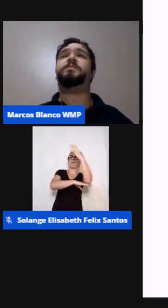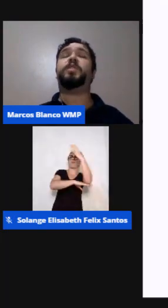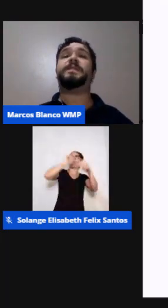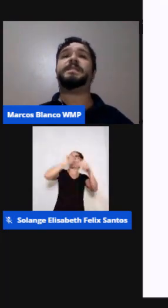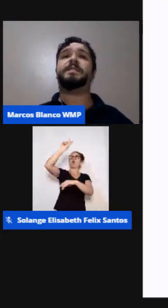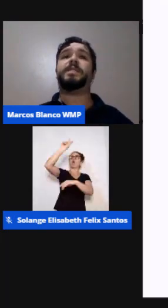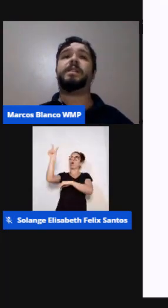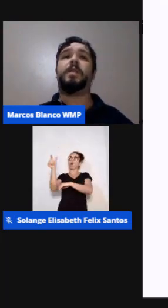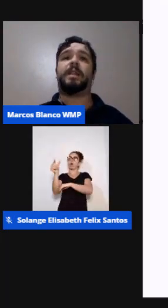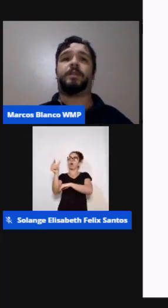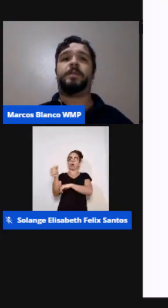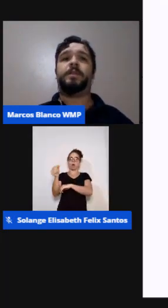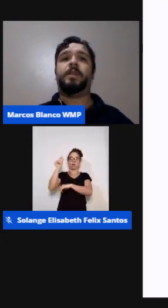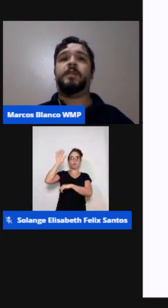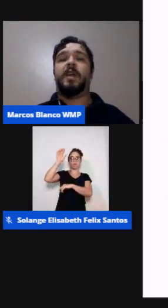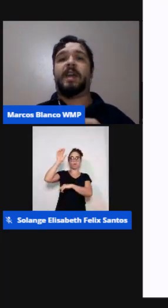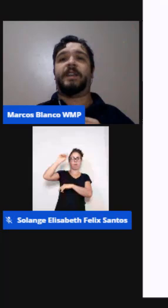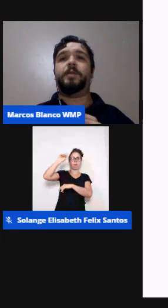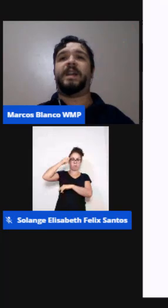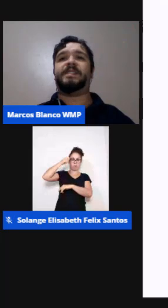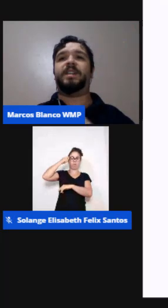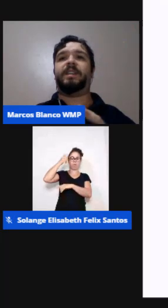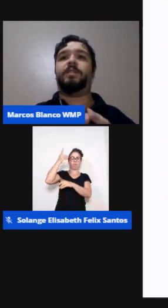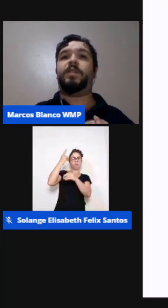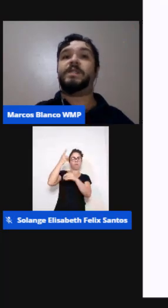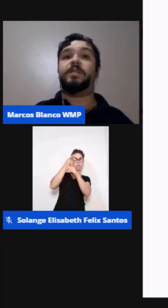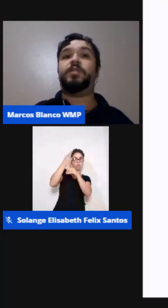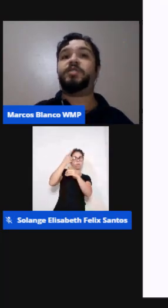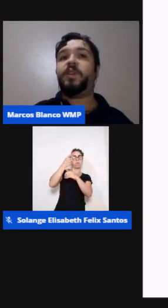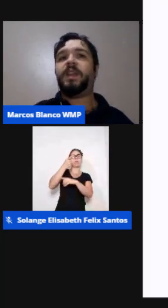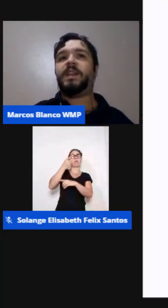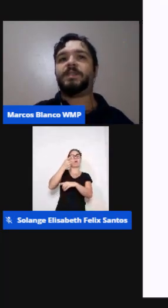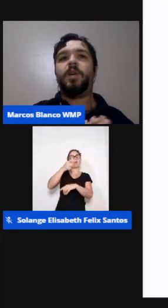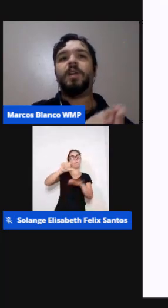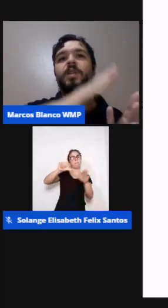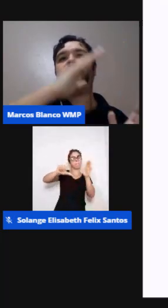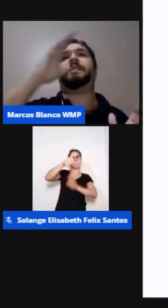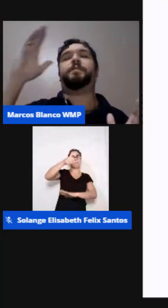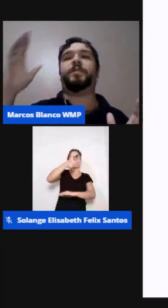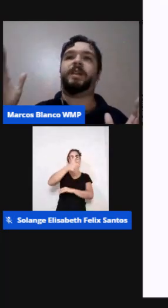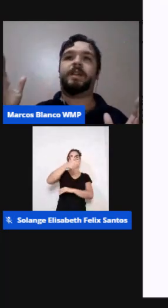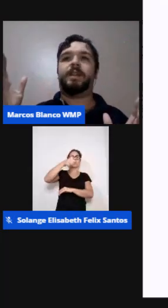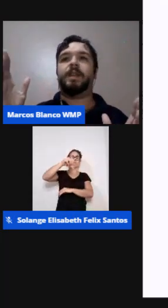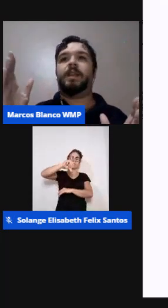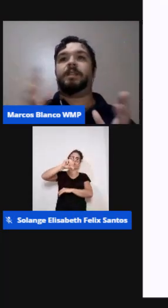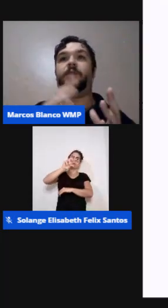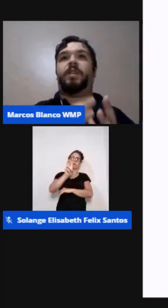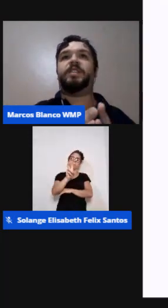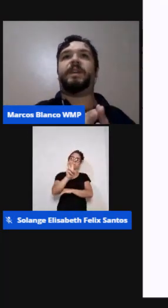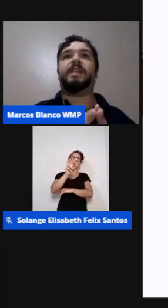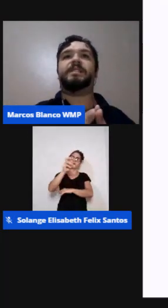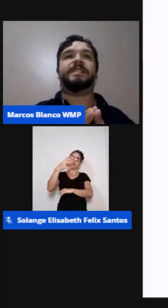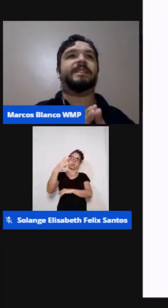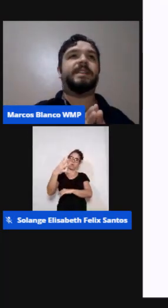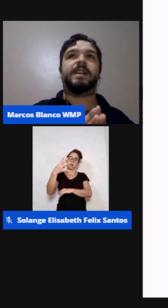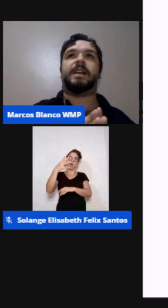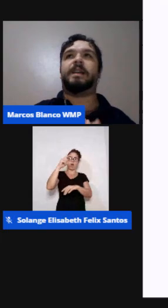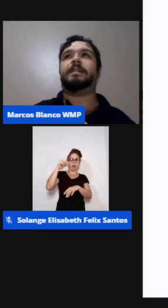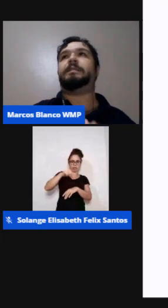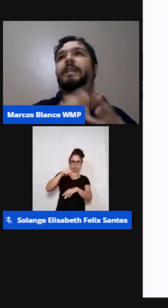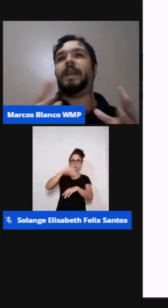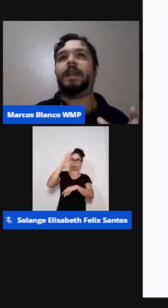pela primeira vez em 1954. Aqui no Brasil ela teve introdução em 2015. Olha quanto tempo, né? Então, quando a gente fala